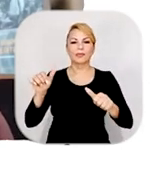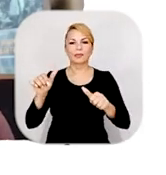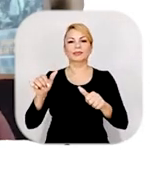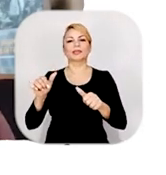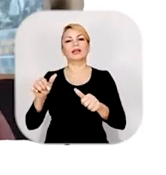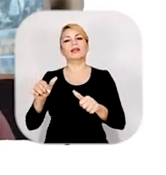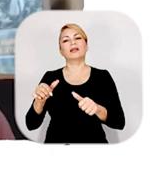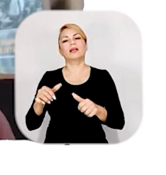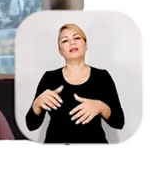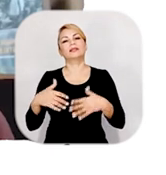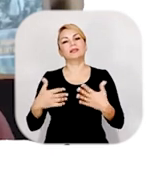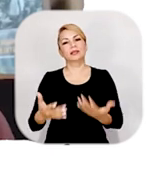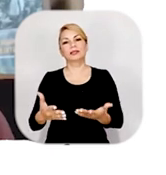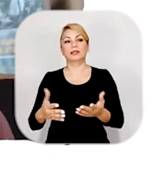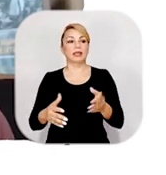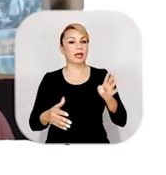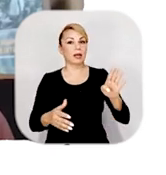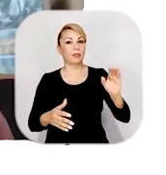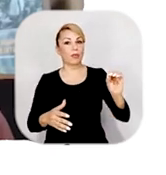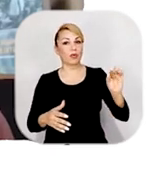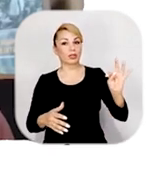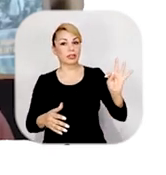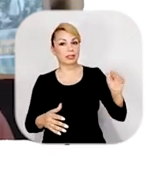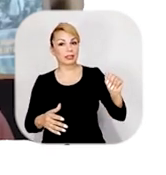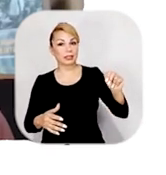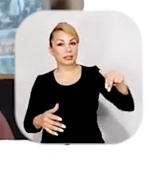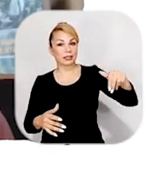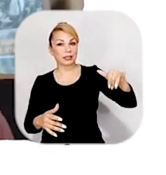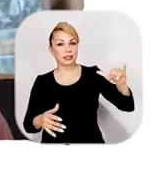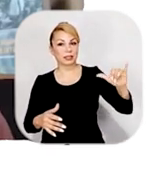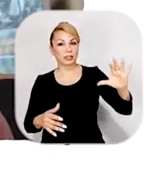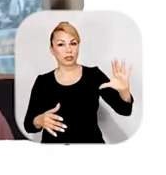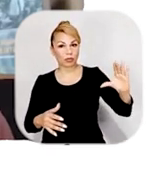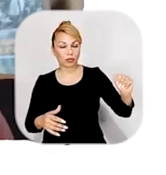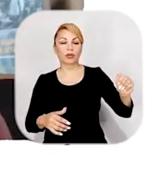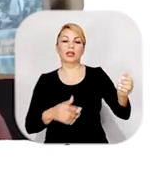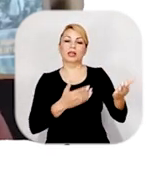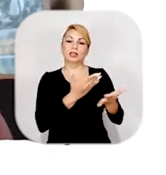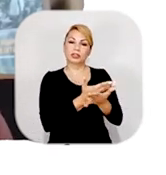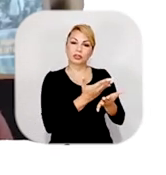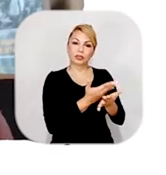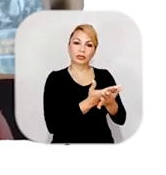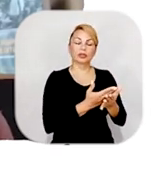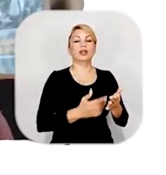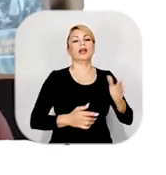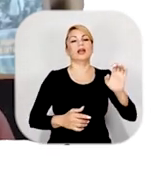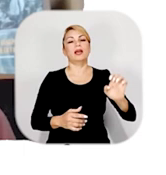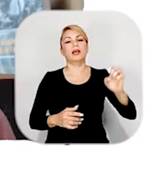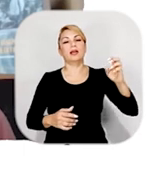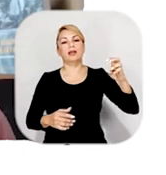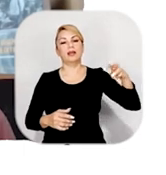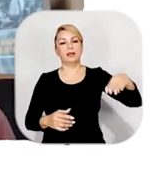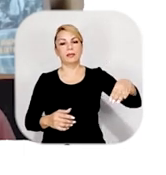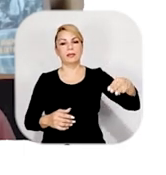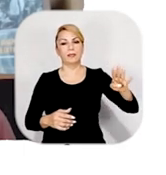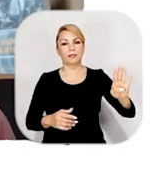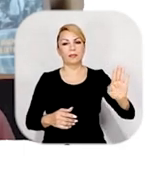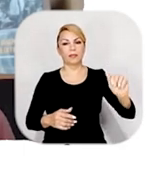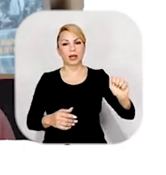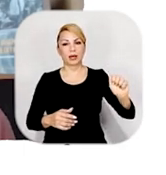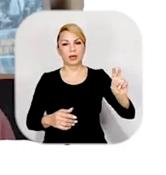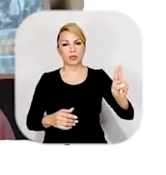ele era botânico, né? Ele fez estudos sobre a embaúba, né? A Cecrópia, que é o nome científico, fez